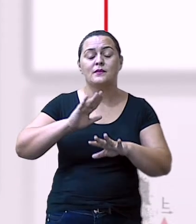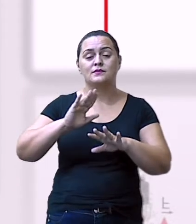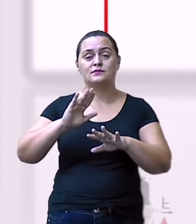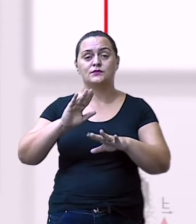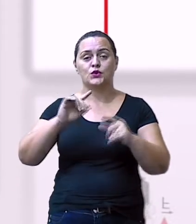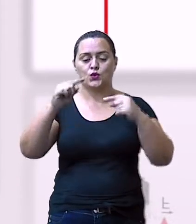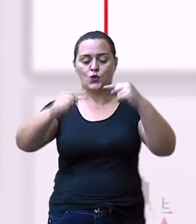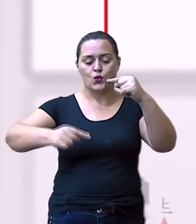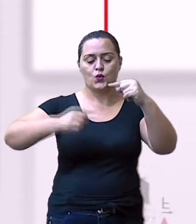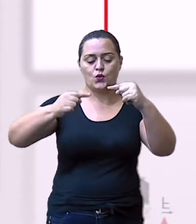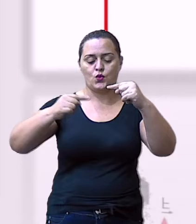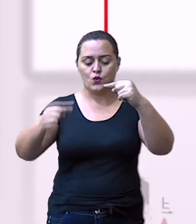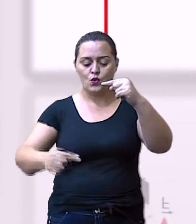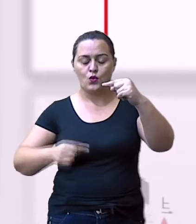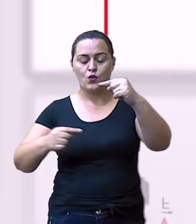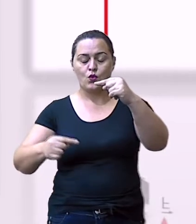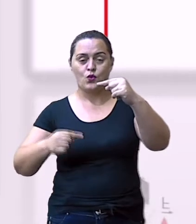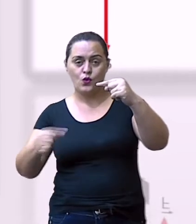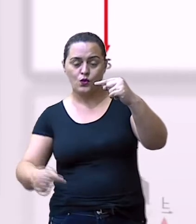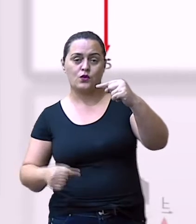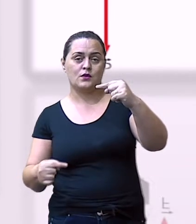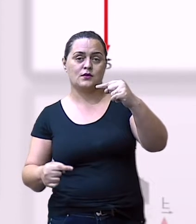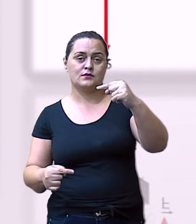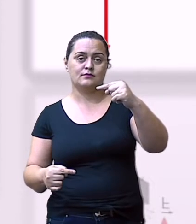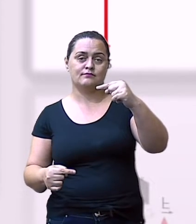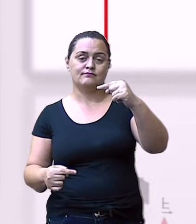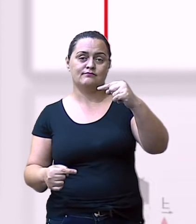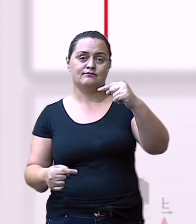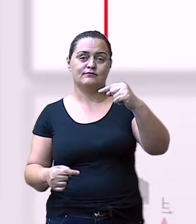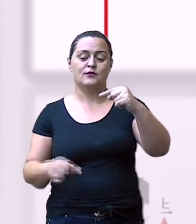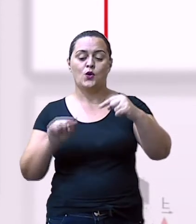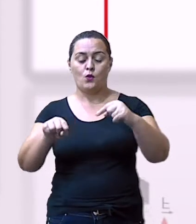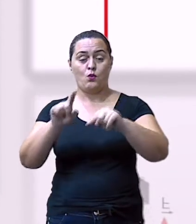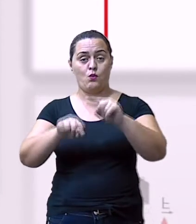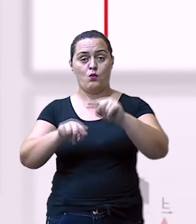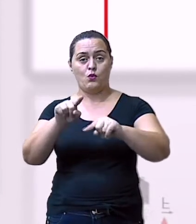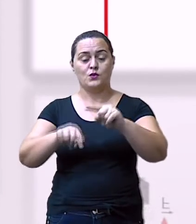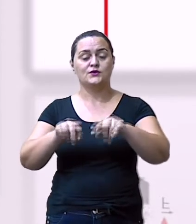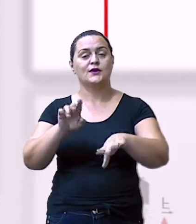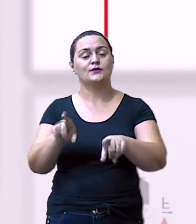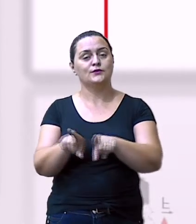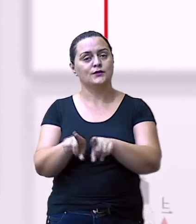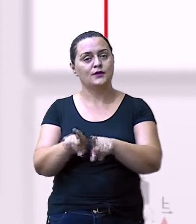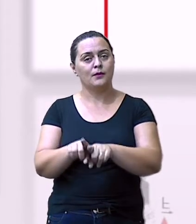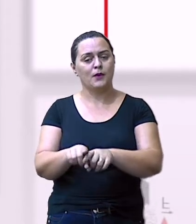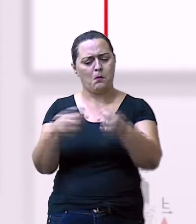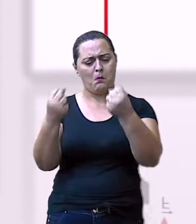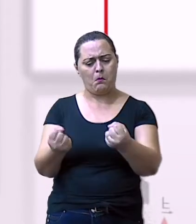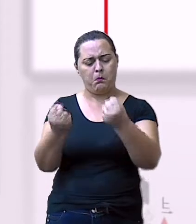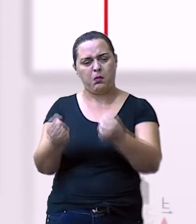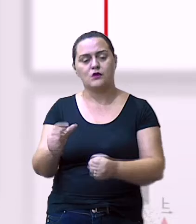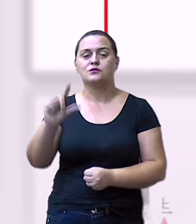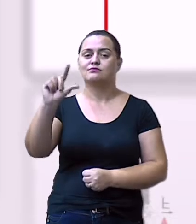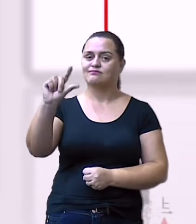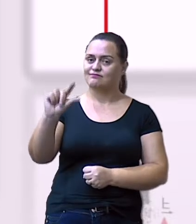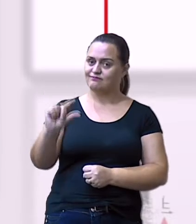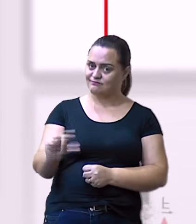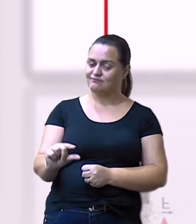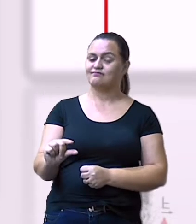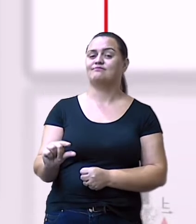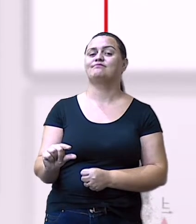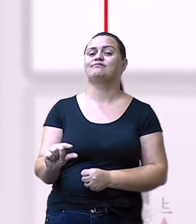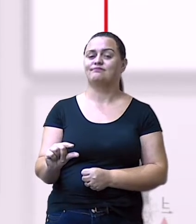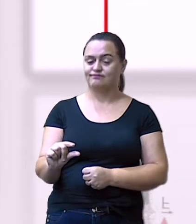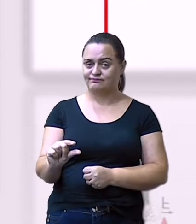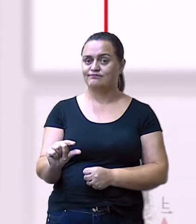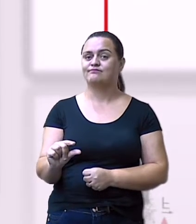vamos utilizar duas roldanas fixas, associadas a uma roldana móvel.